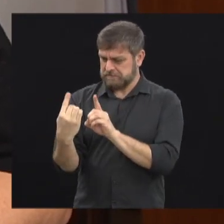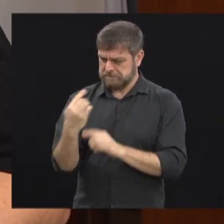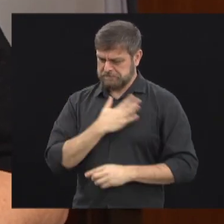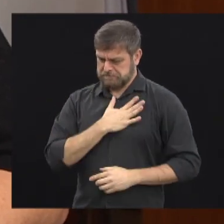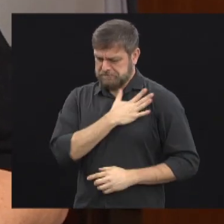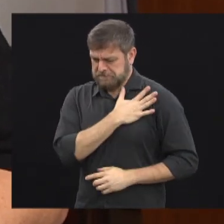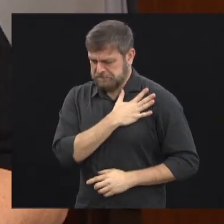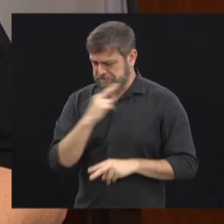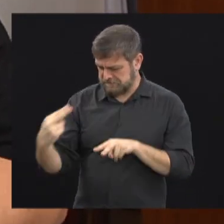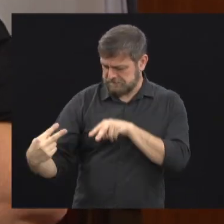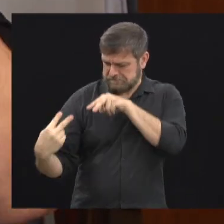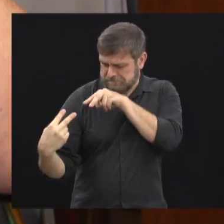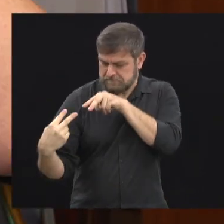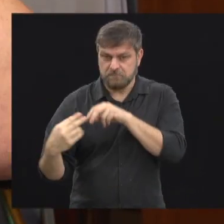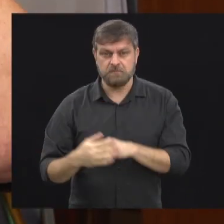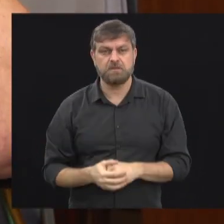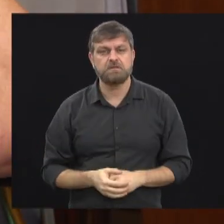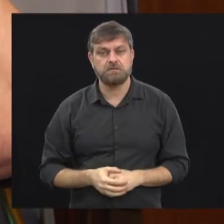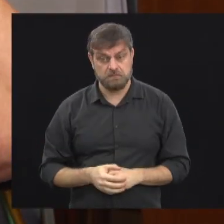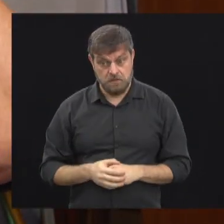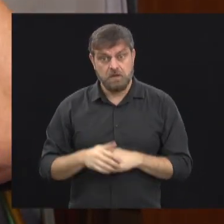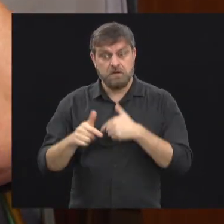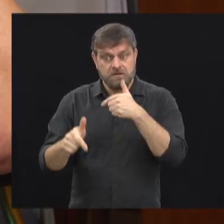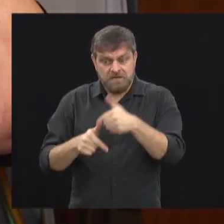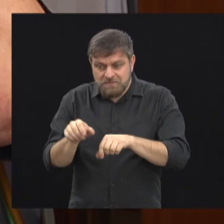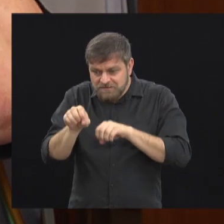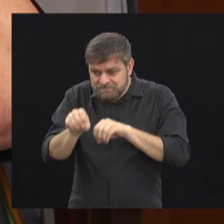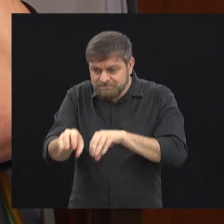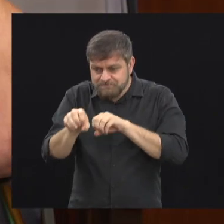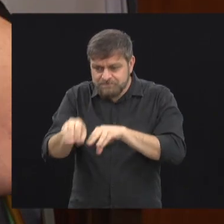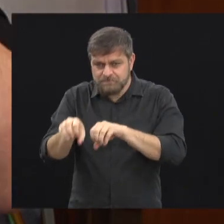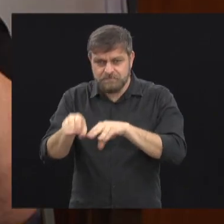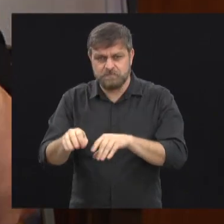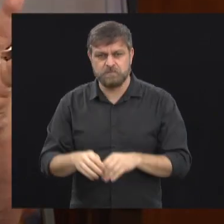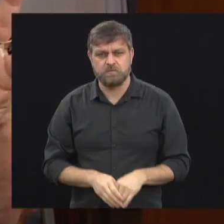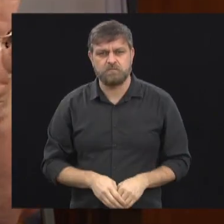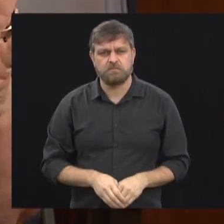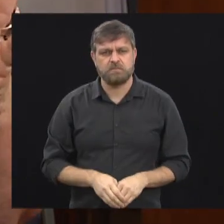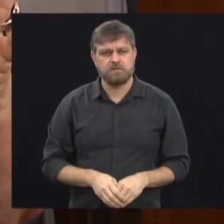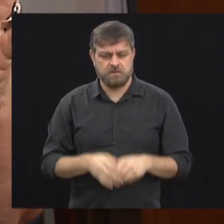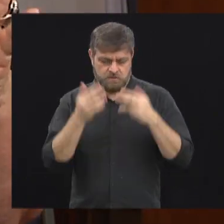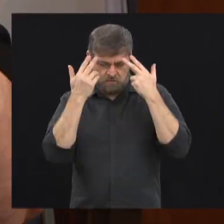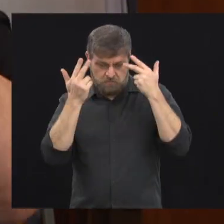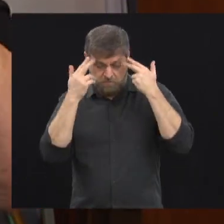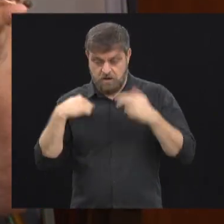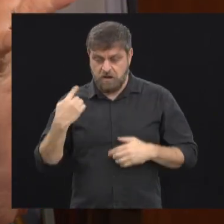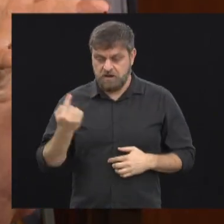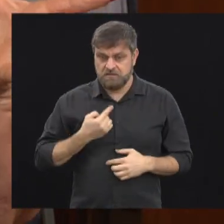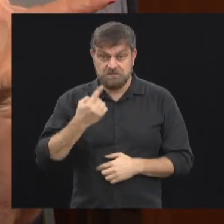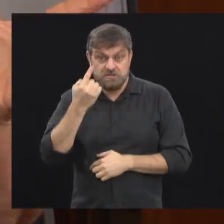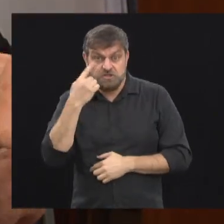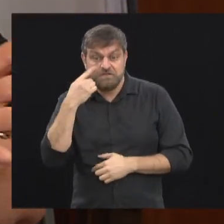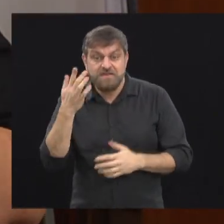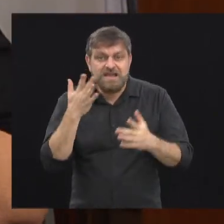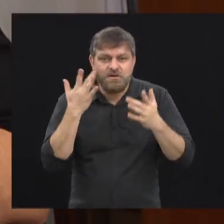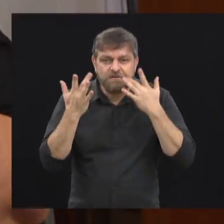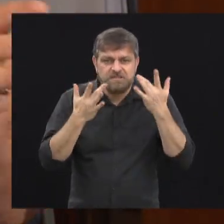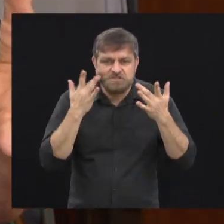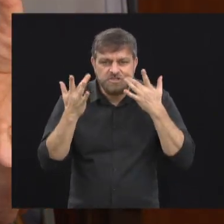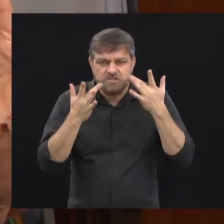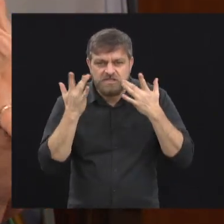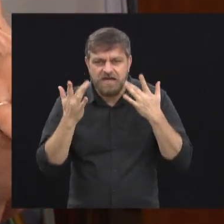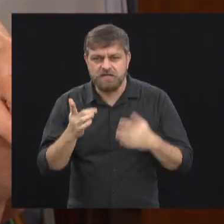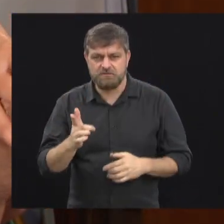com deficiência. E quando normalmente a gente tem uma apresentação, né, que é